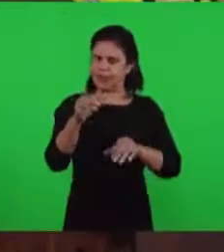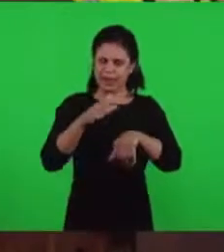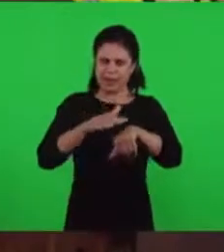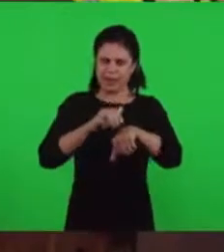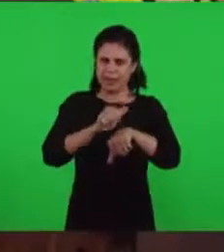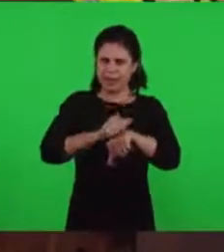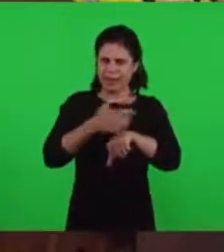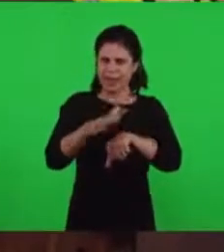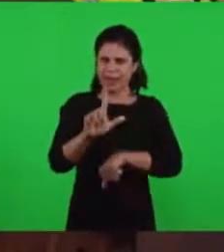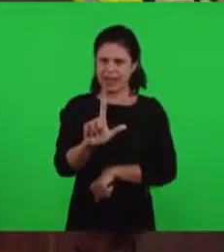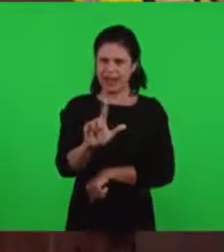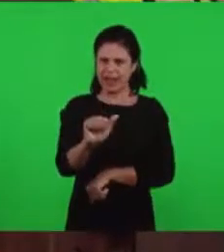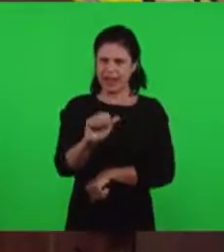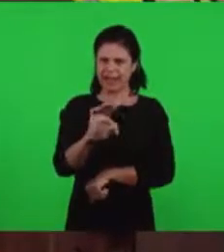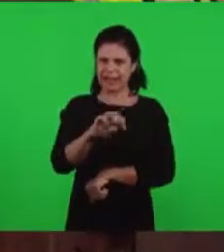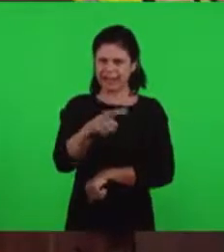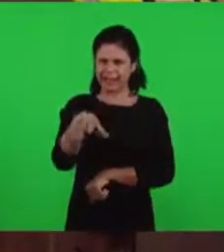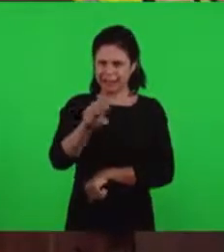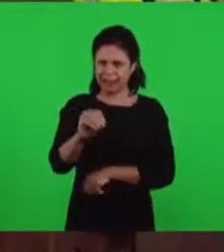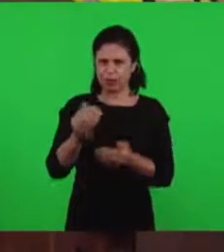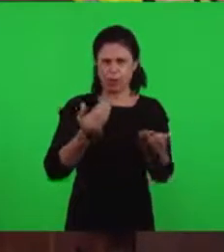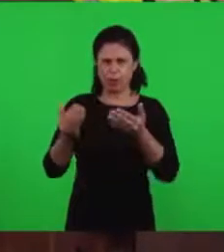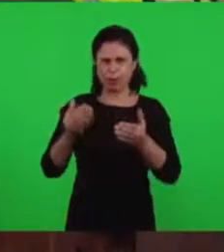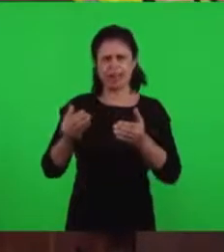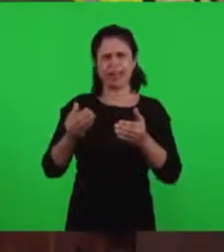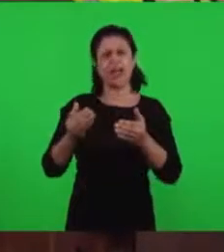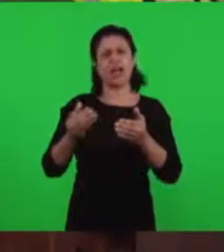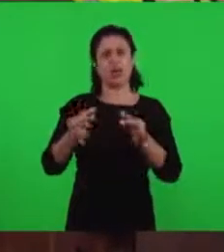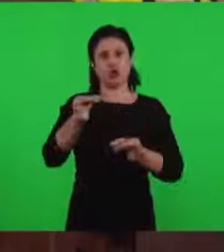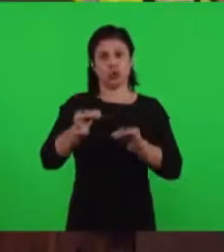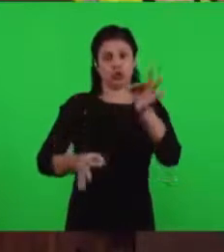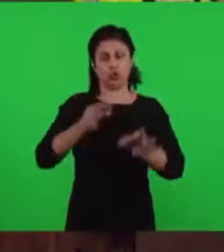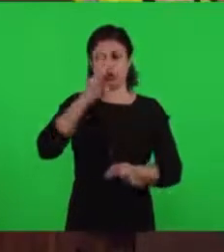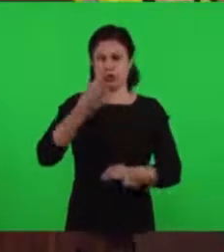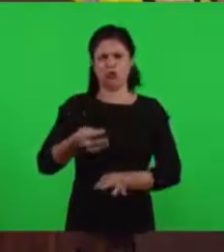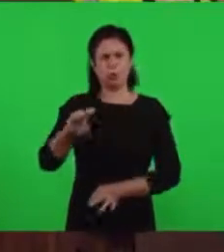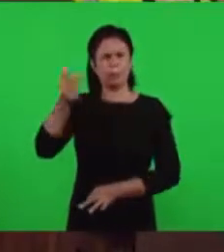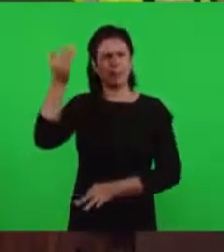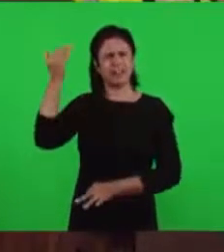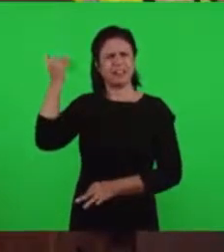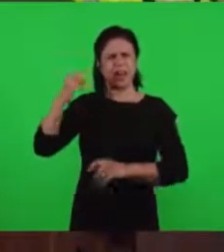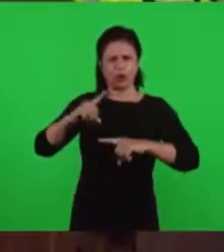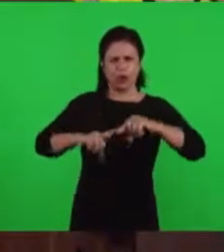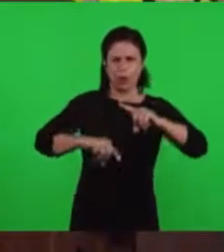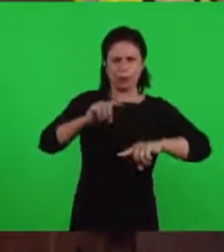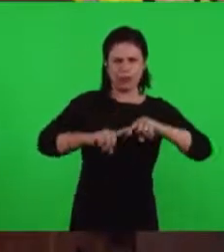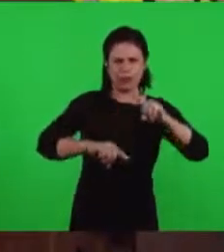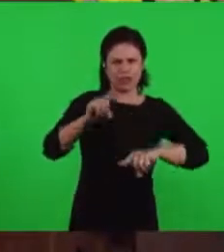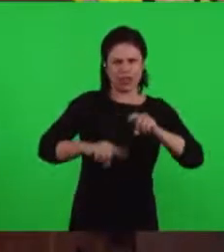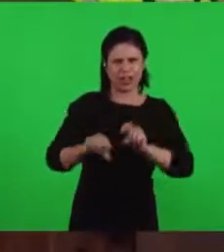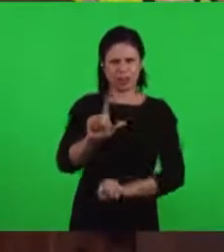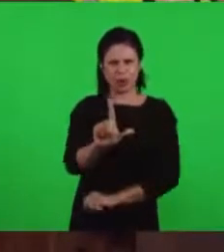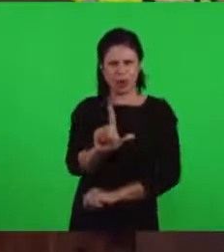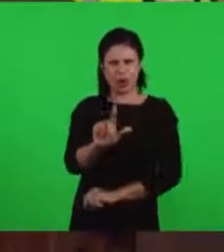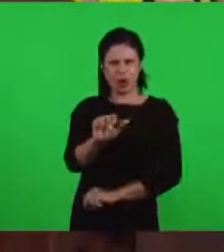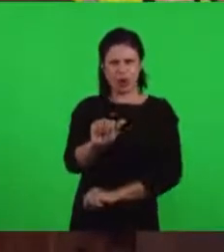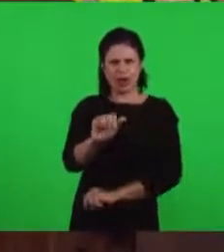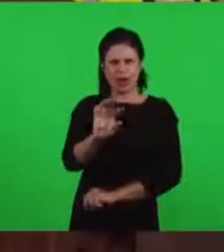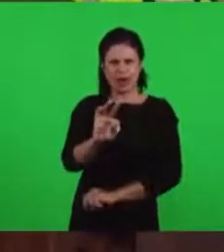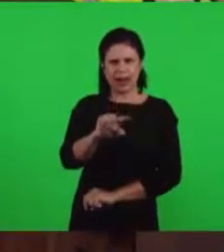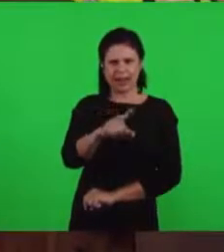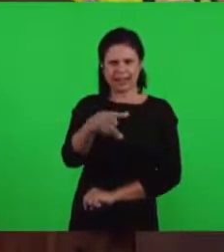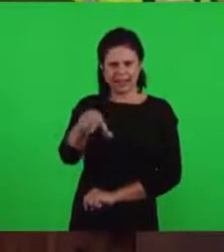na época era a liga que fazia parte de todas as coisas